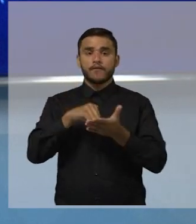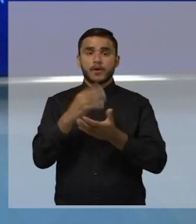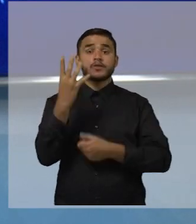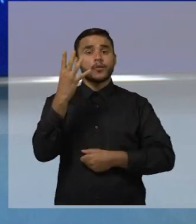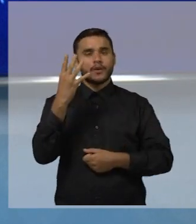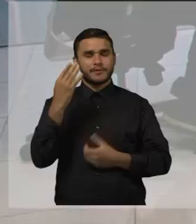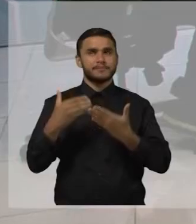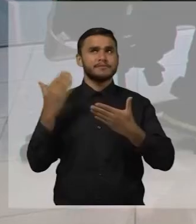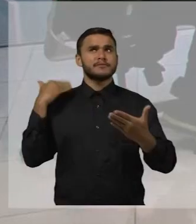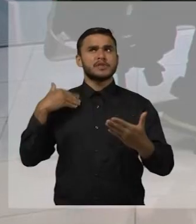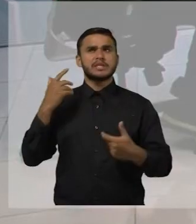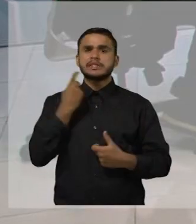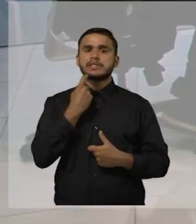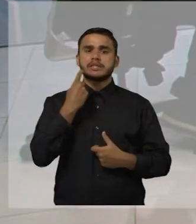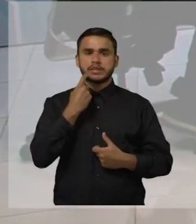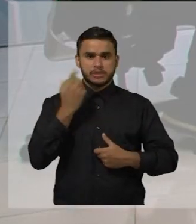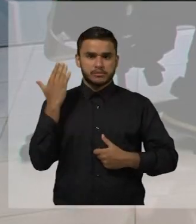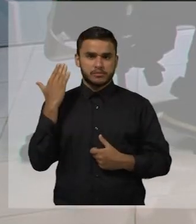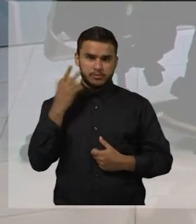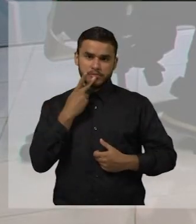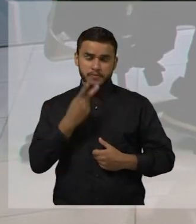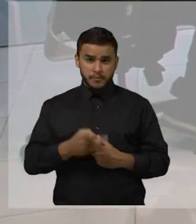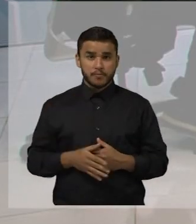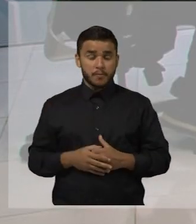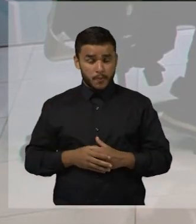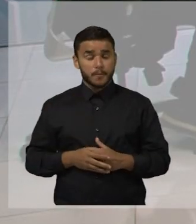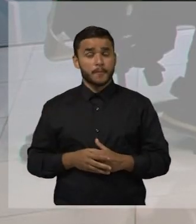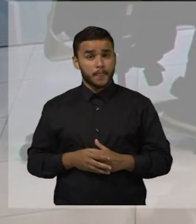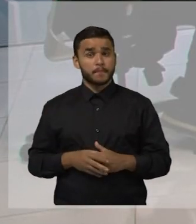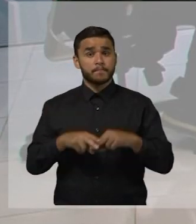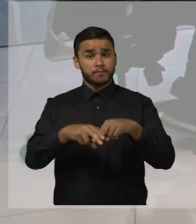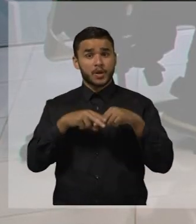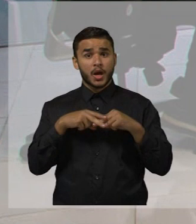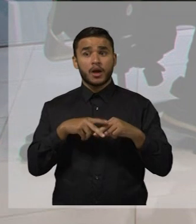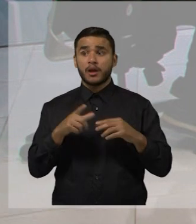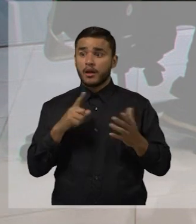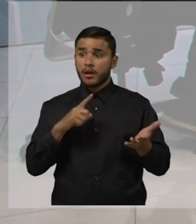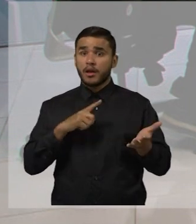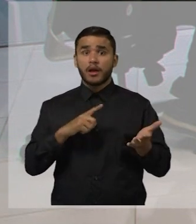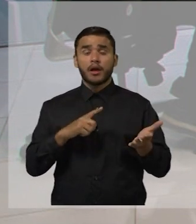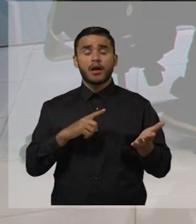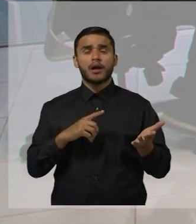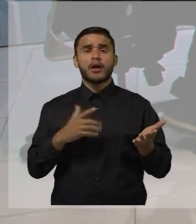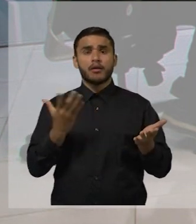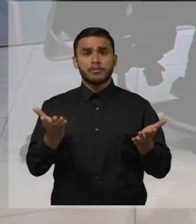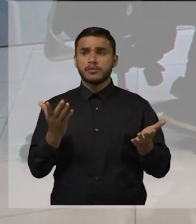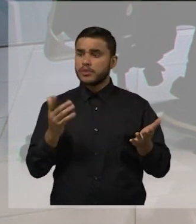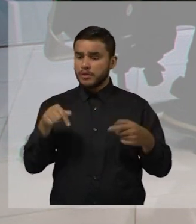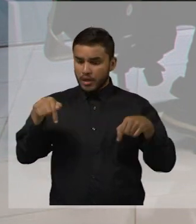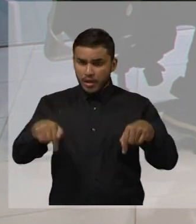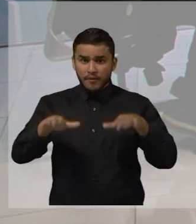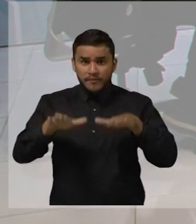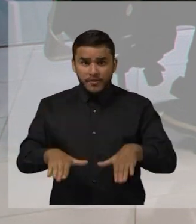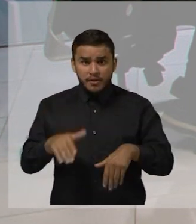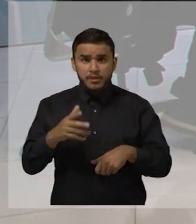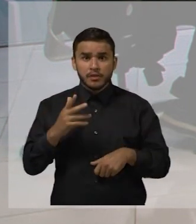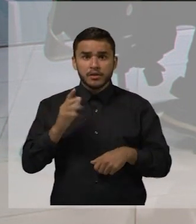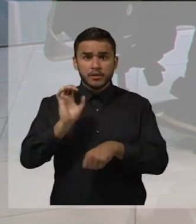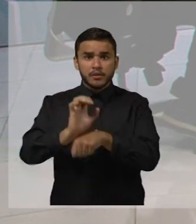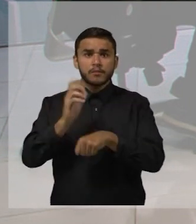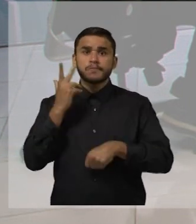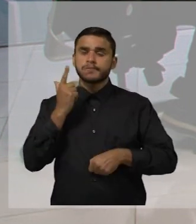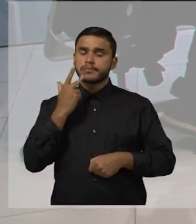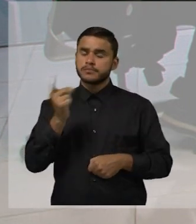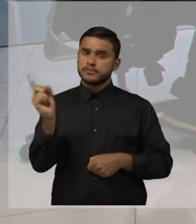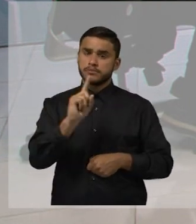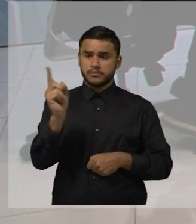não se deixe mais nenhum dos tais líderes no sistema prisional do Estado do Ceará, estadual. Vá todos para a federal,